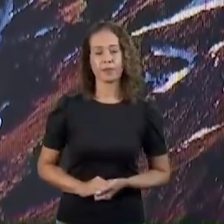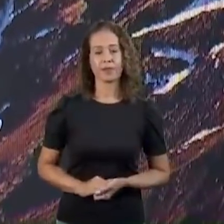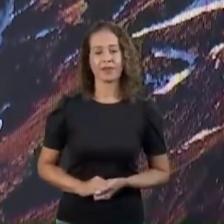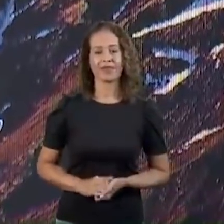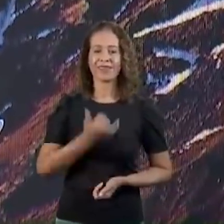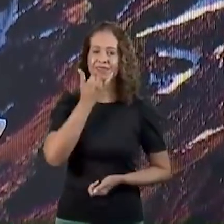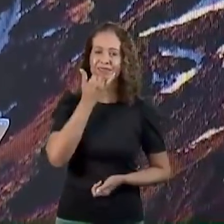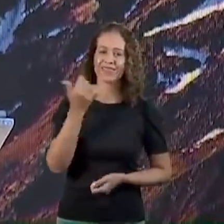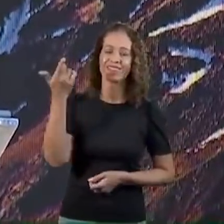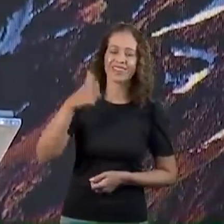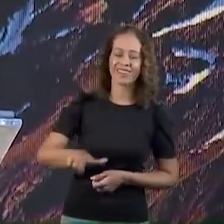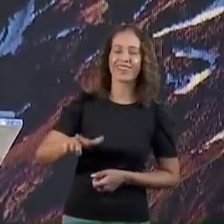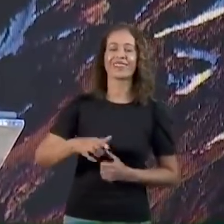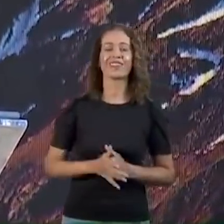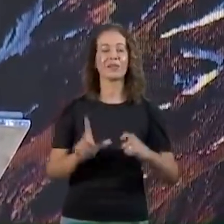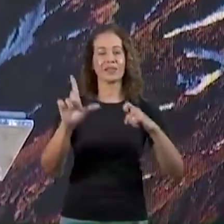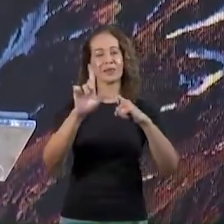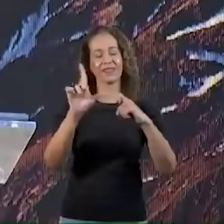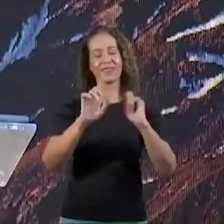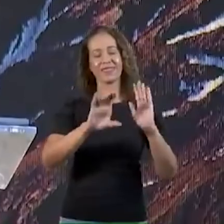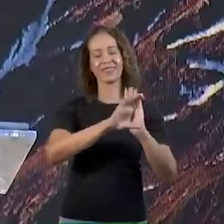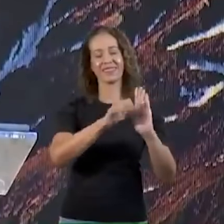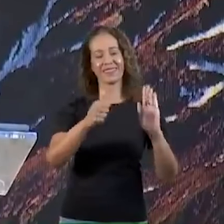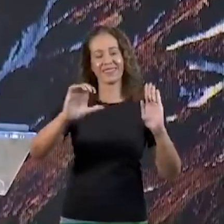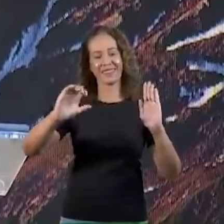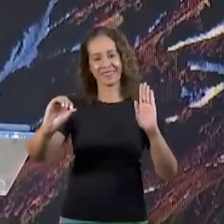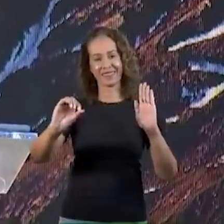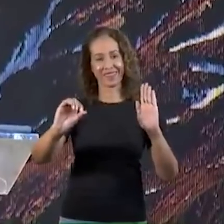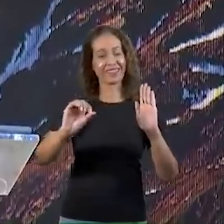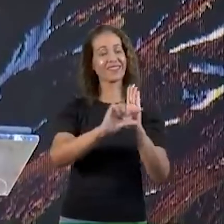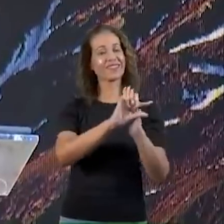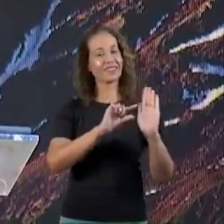Desculpe, irmãos. Lucas 10, 42. Lucas 10,